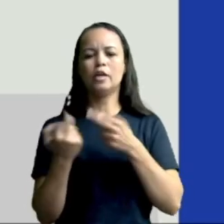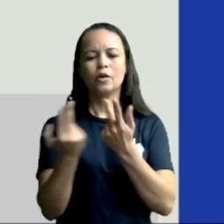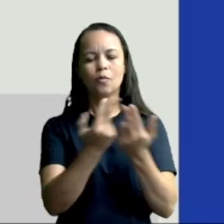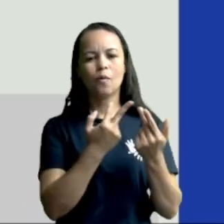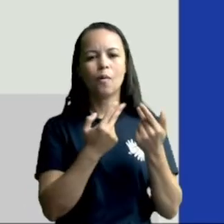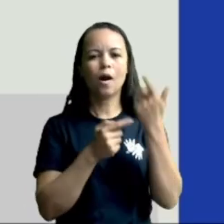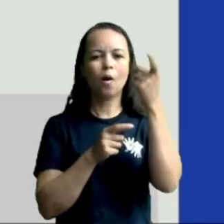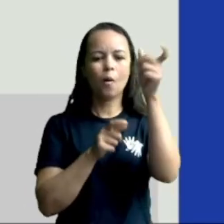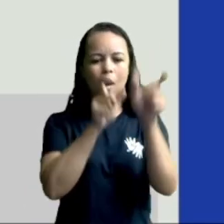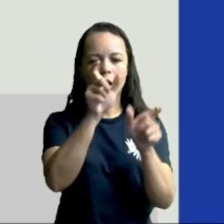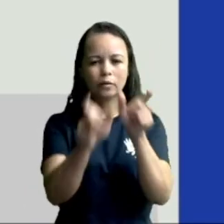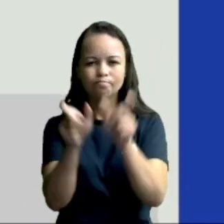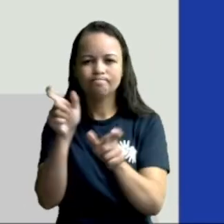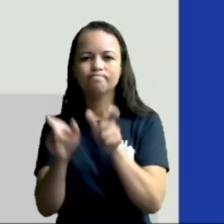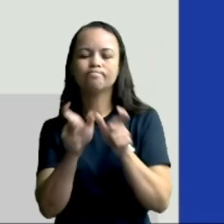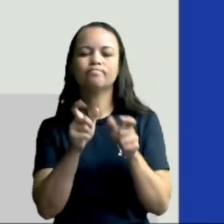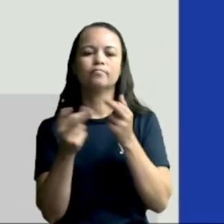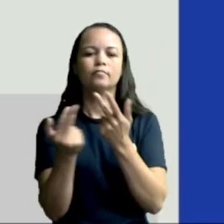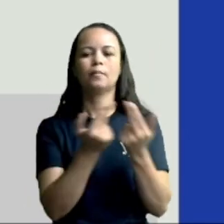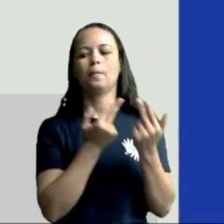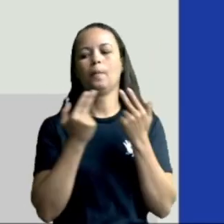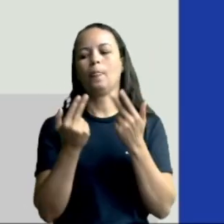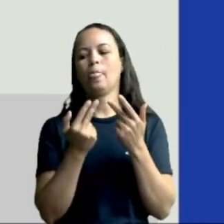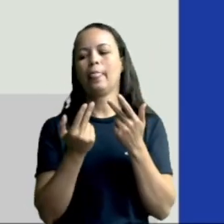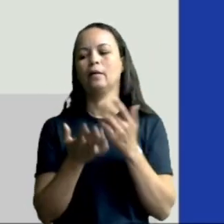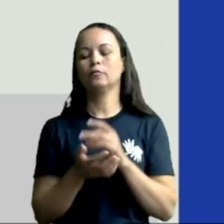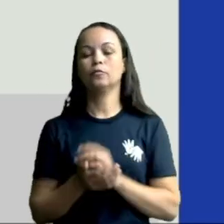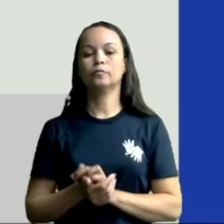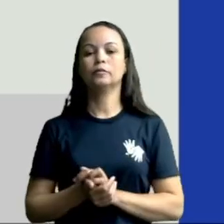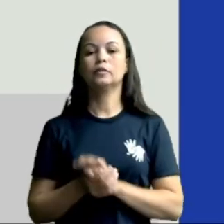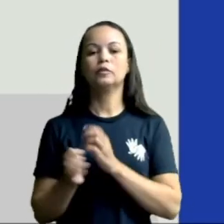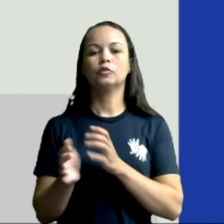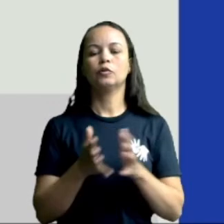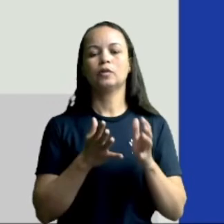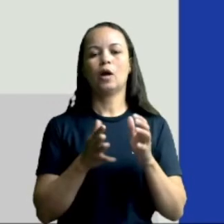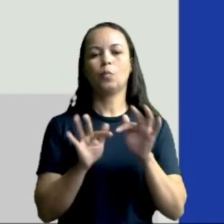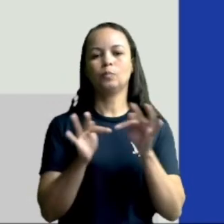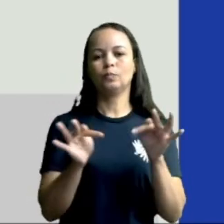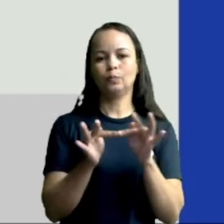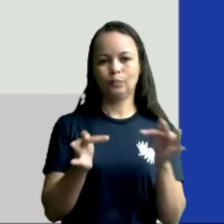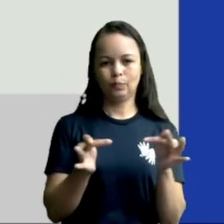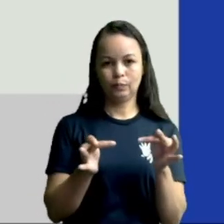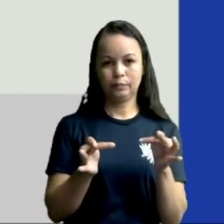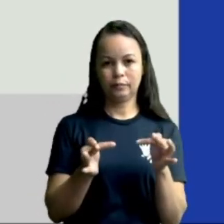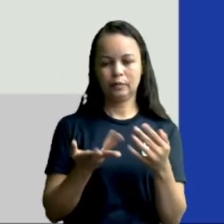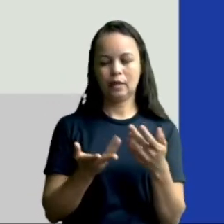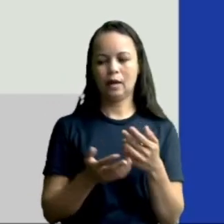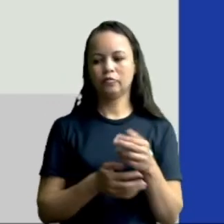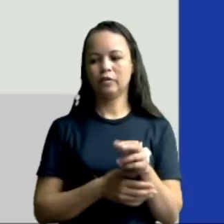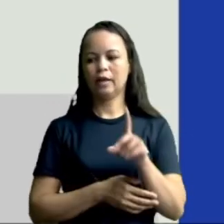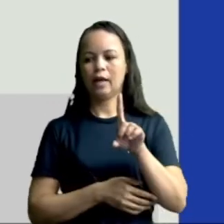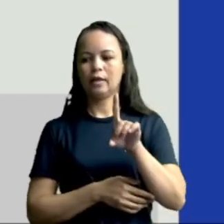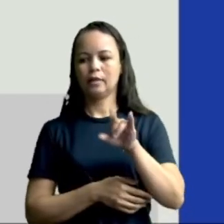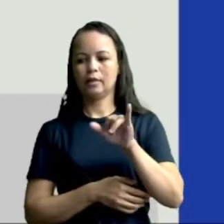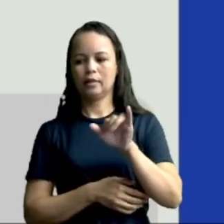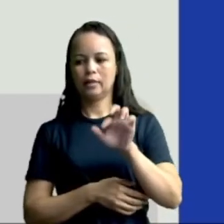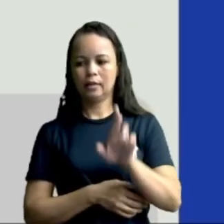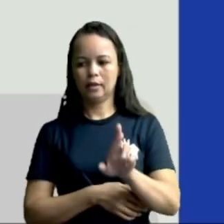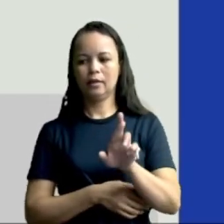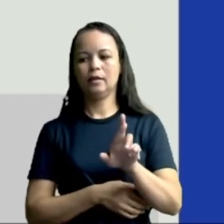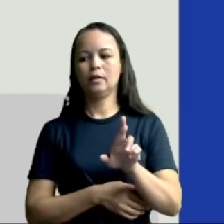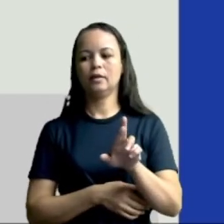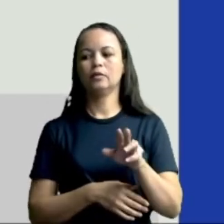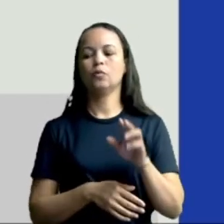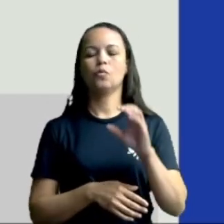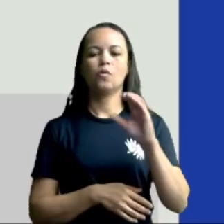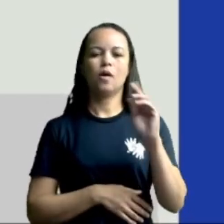verbo decir, no condicional simples, a raiz fica dir. E no verbo